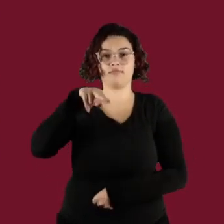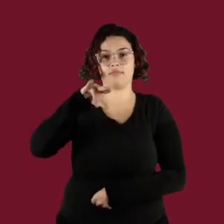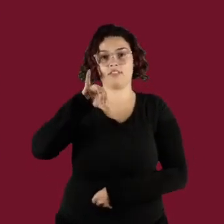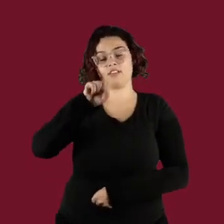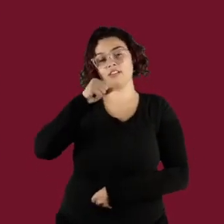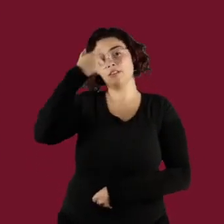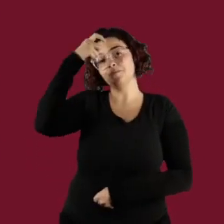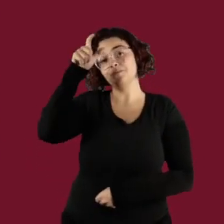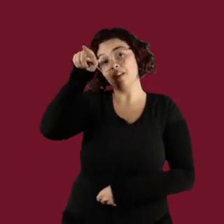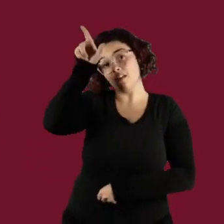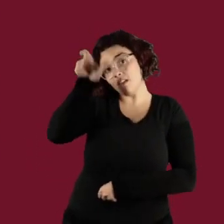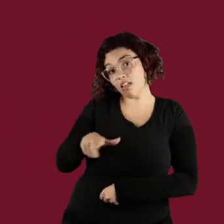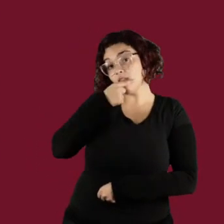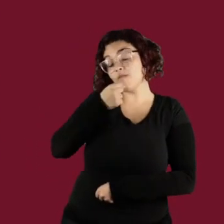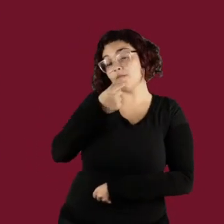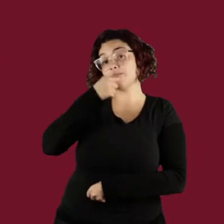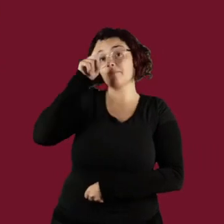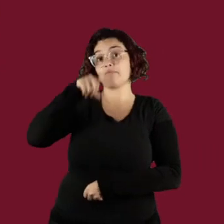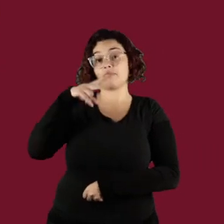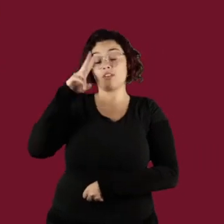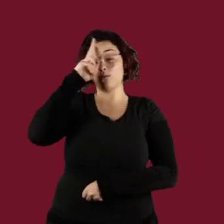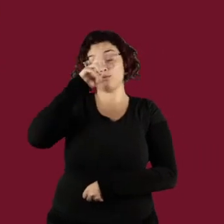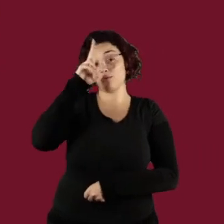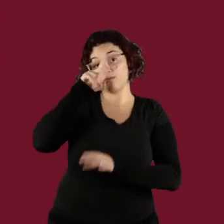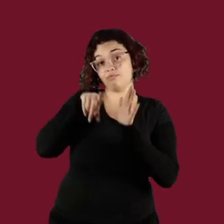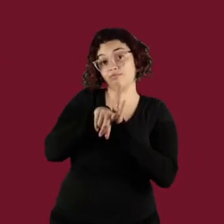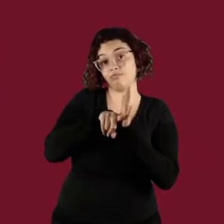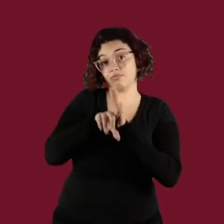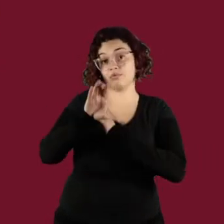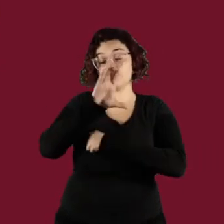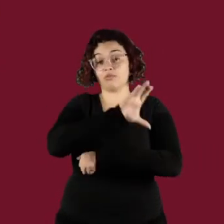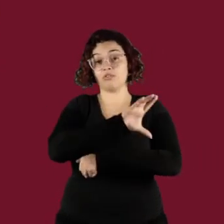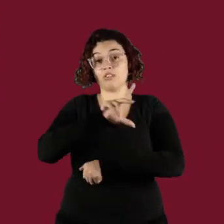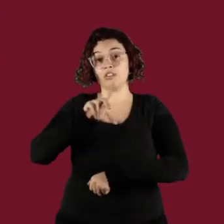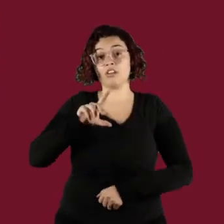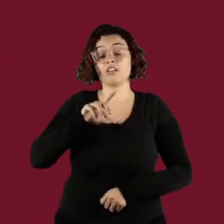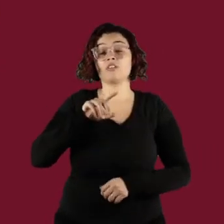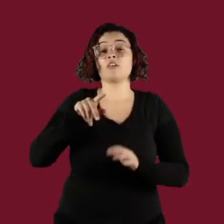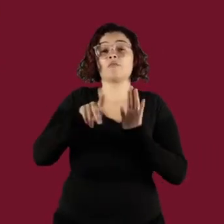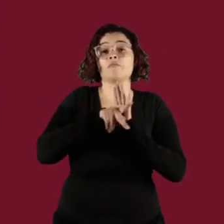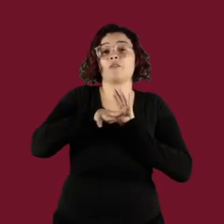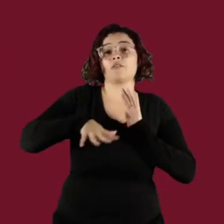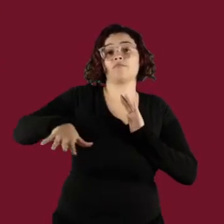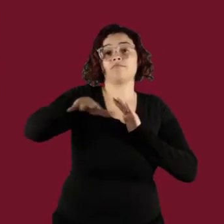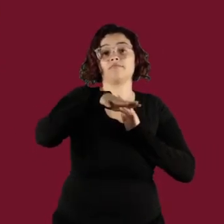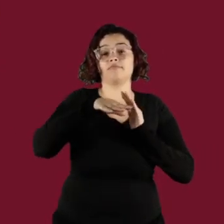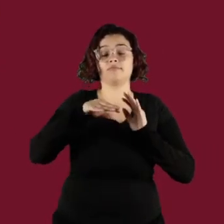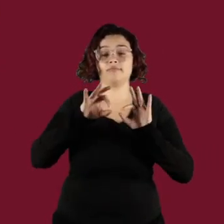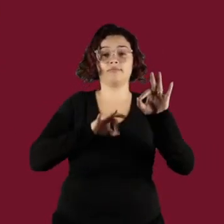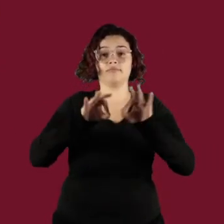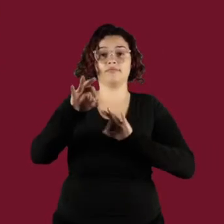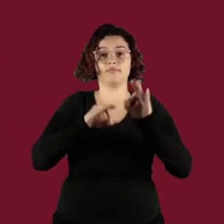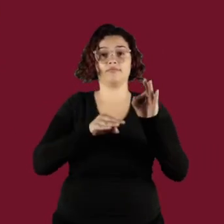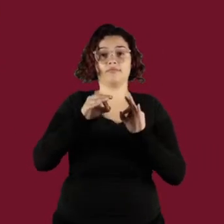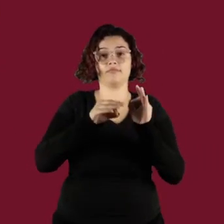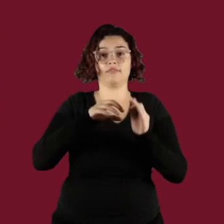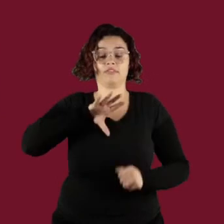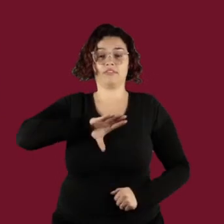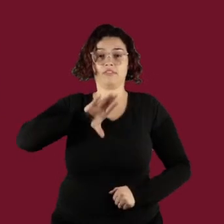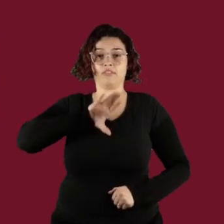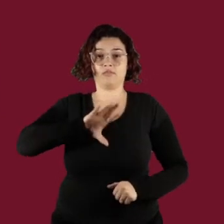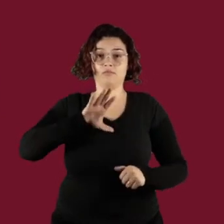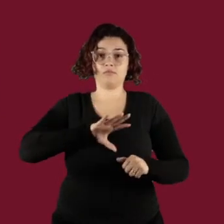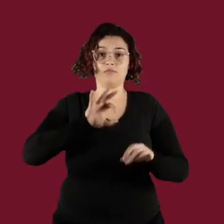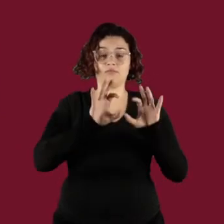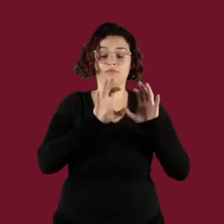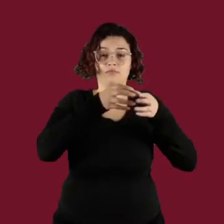coordenador editorial das edições Sesc, coordenador da Comissão para a Promoção de Conteúdo em Língua Portuguesa da Câmara Brasileira do Livro e é